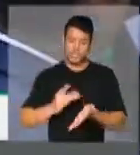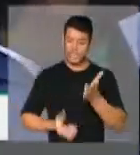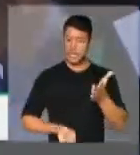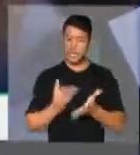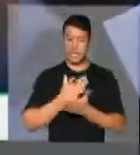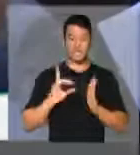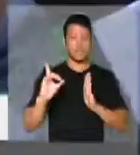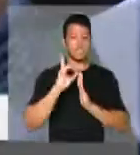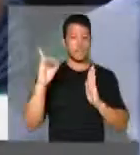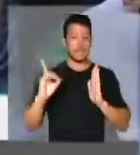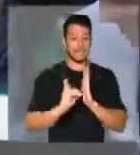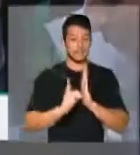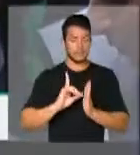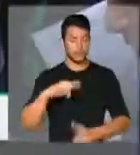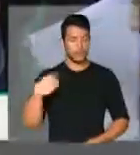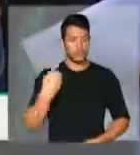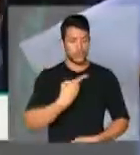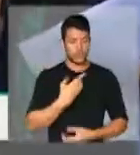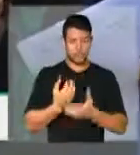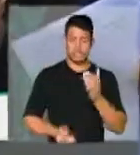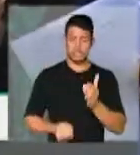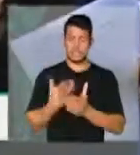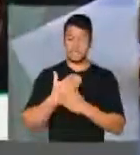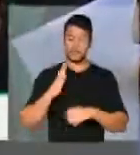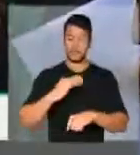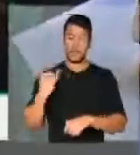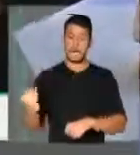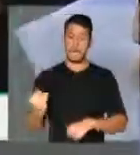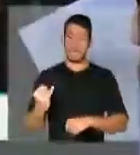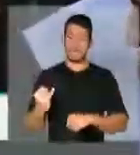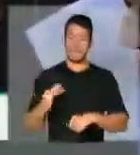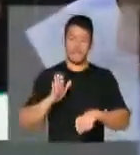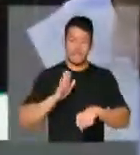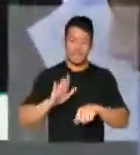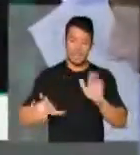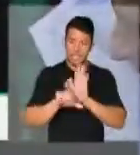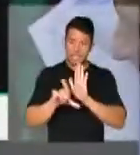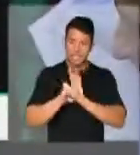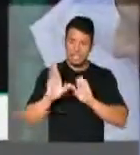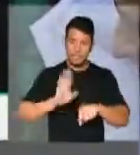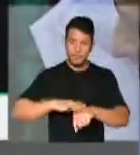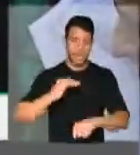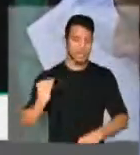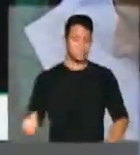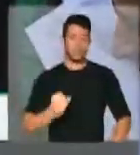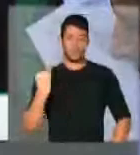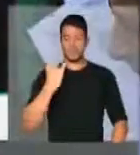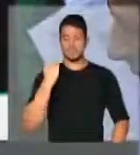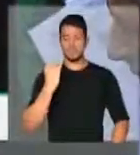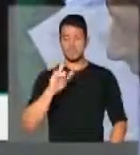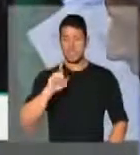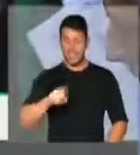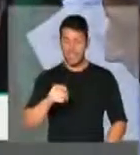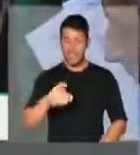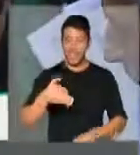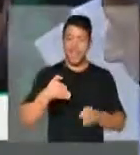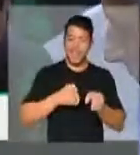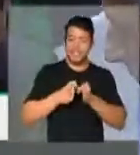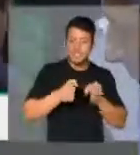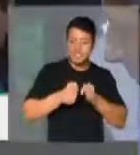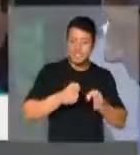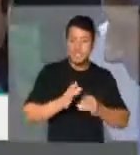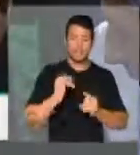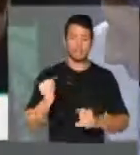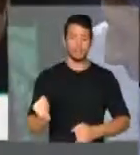estamos tratando de uma das leis fundamentais no combate à corrupção, que é a Lei de Acesso à Informação. Esse